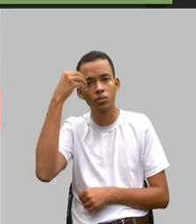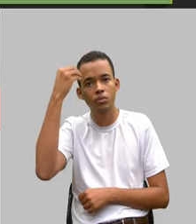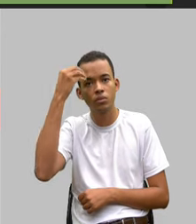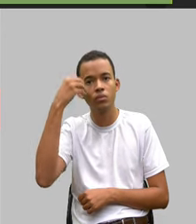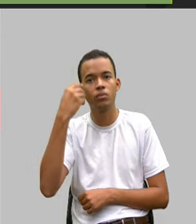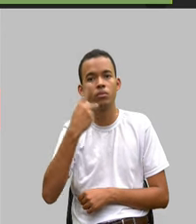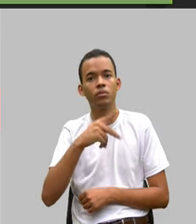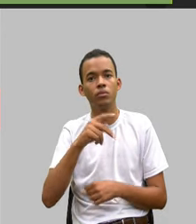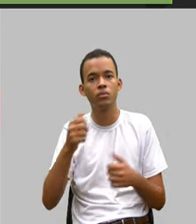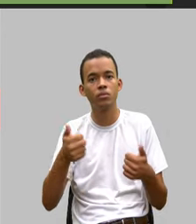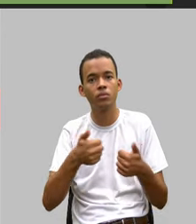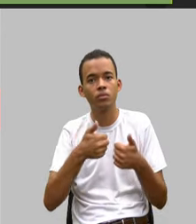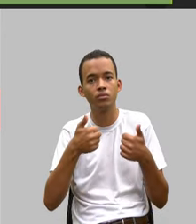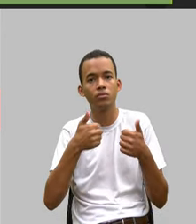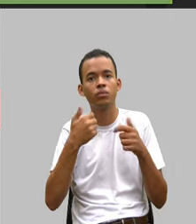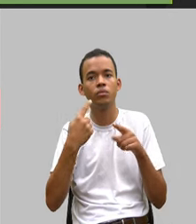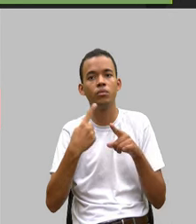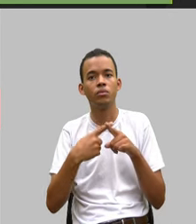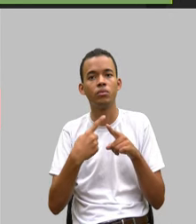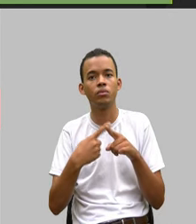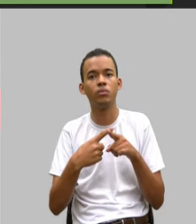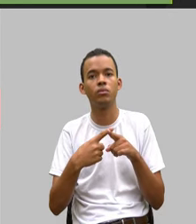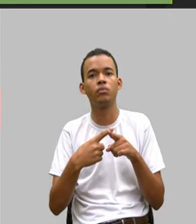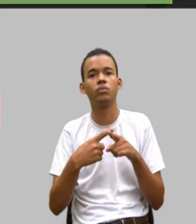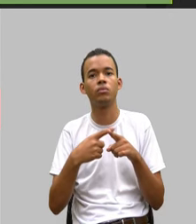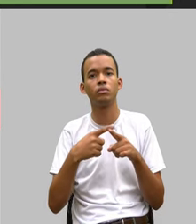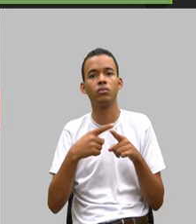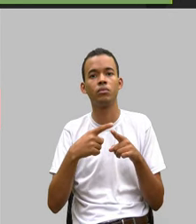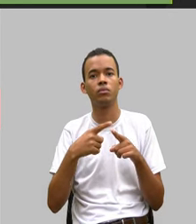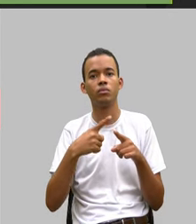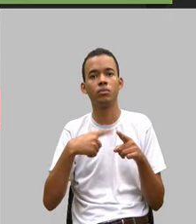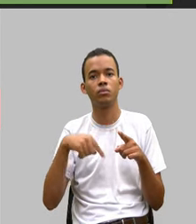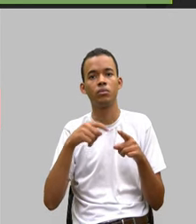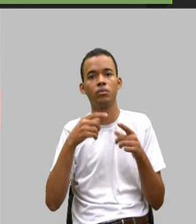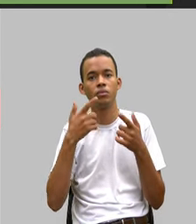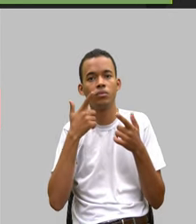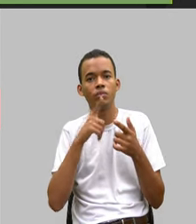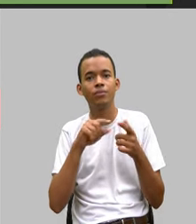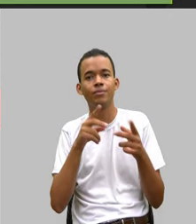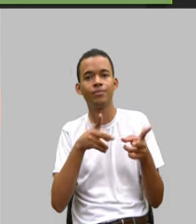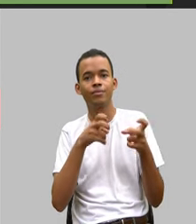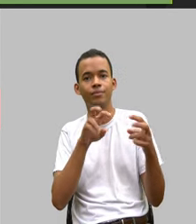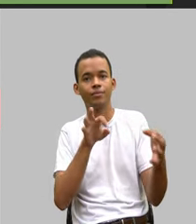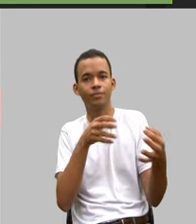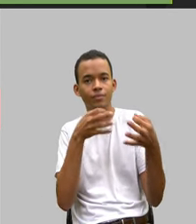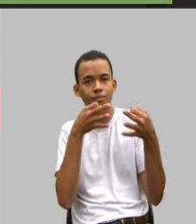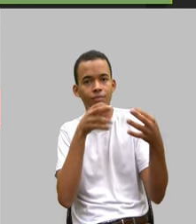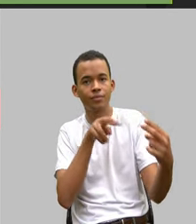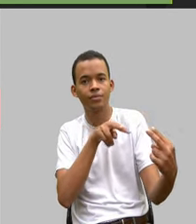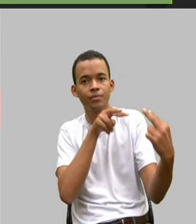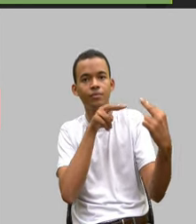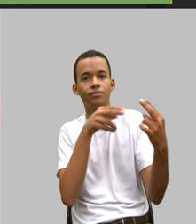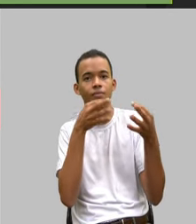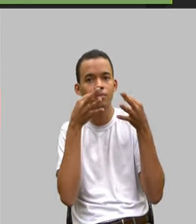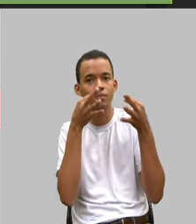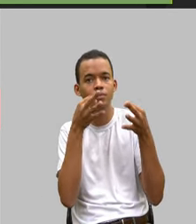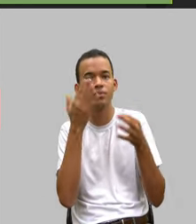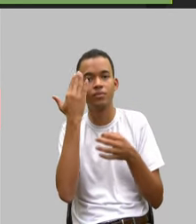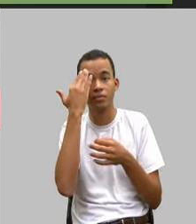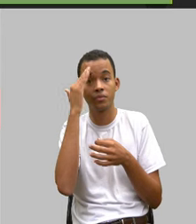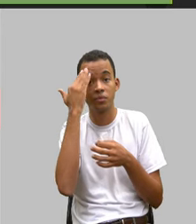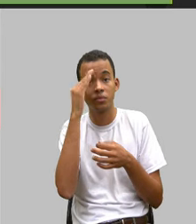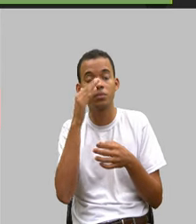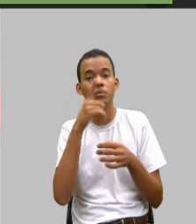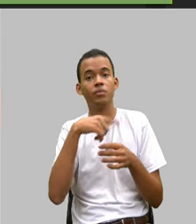assim a maior melhora de todas porque eu sinto vejo meu filho presente ele consegue olhar mais tempo pra gente prestar atenção no que a gente tá falando consegue entender o que a gente tá falando atender a